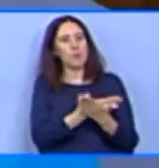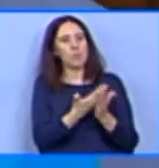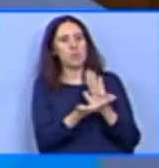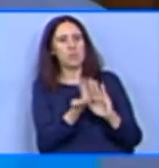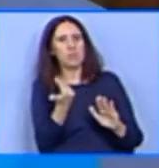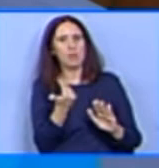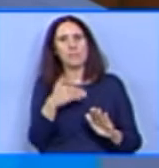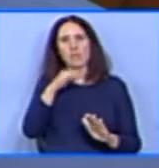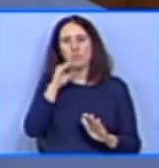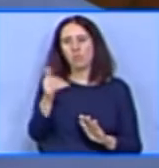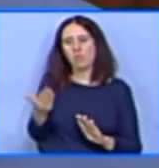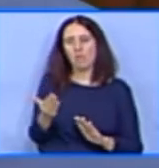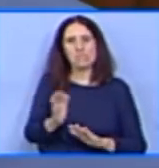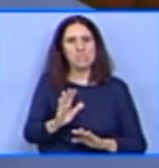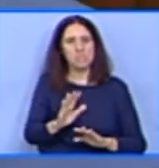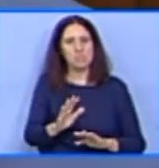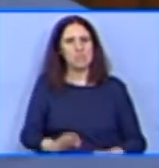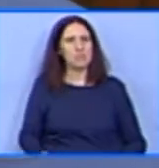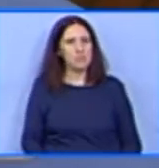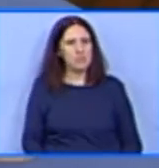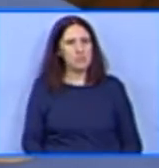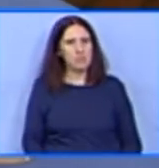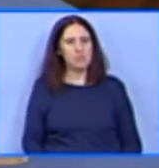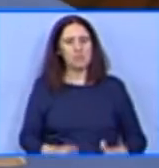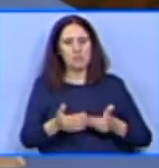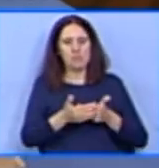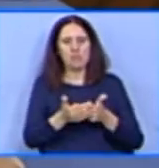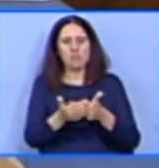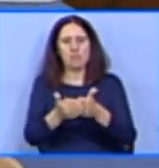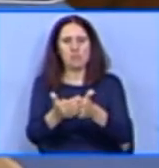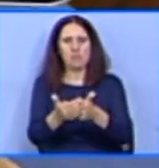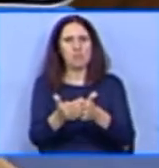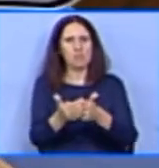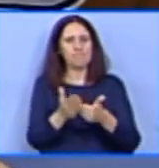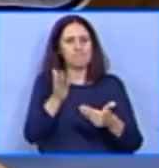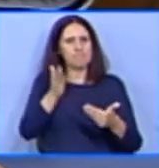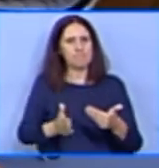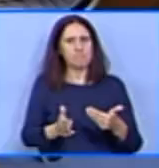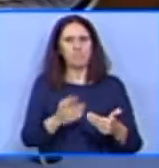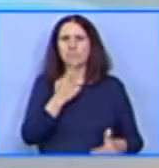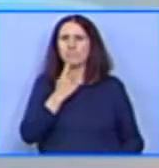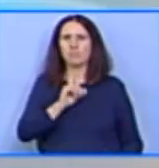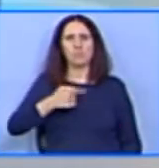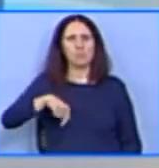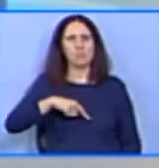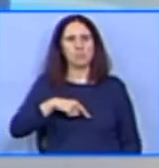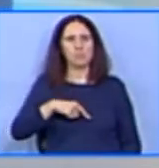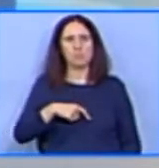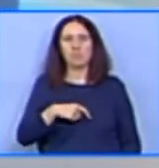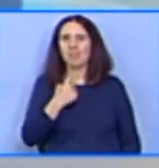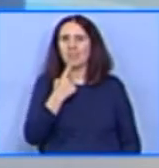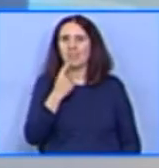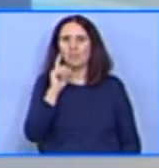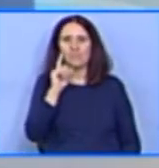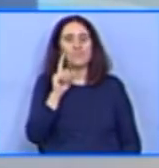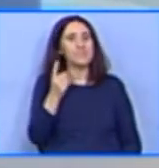aos cachorrinhos. A cada passo a coisa torna-se mais dura. Não percebemos. Se calhar uma chave interessante para